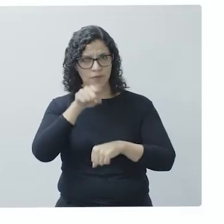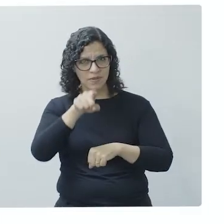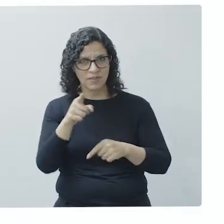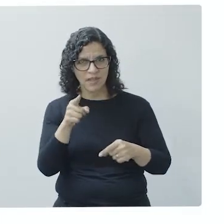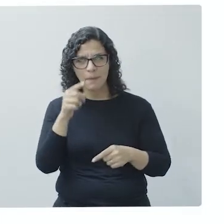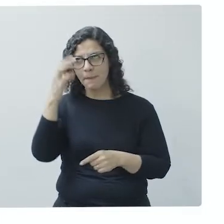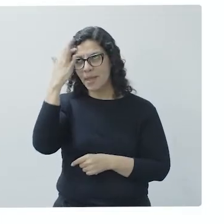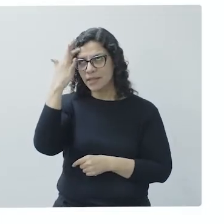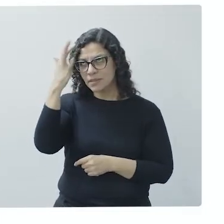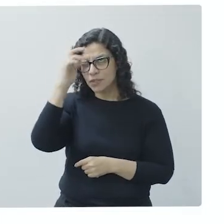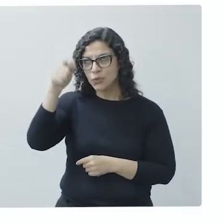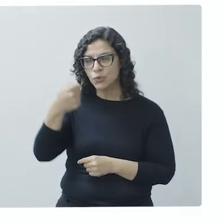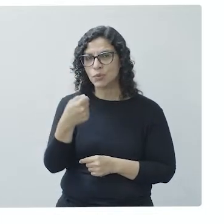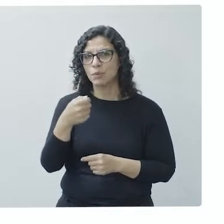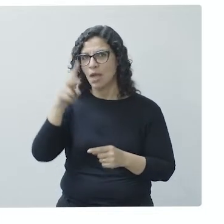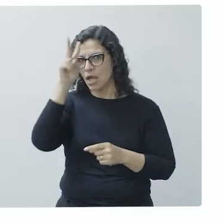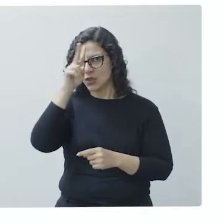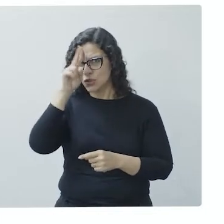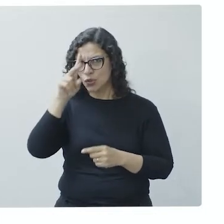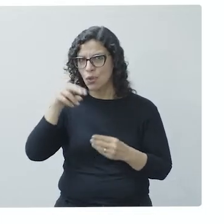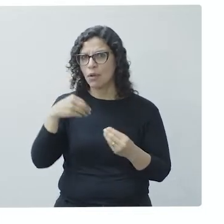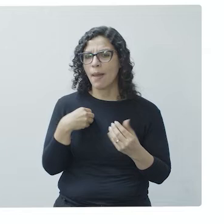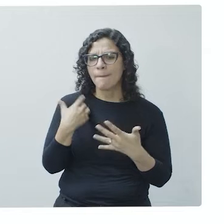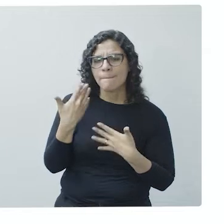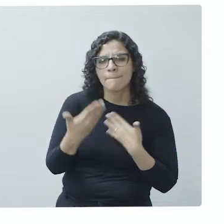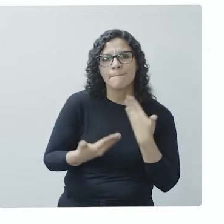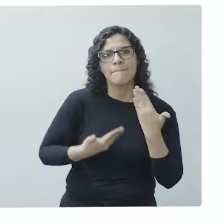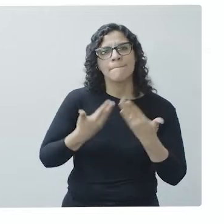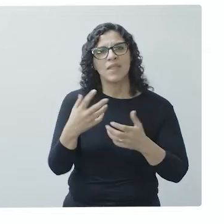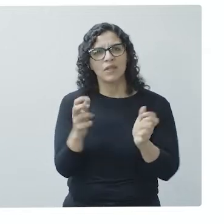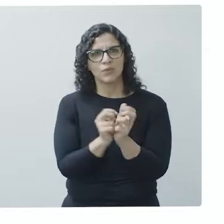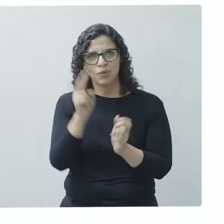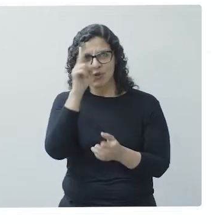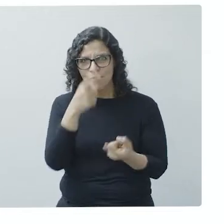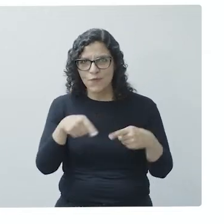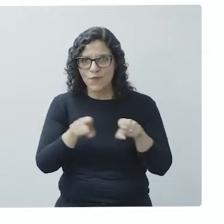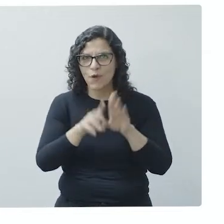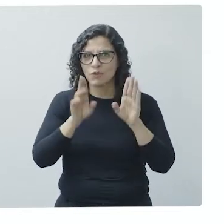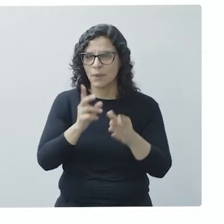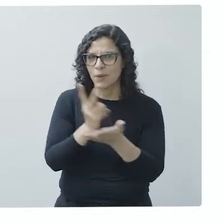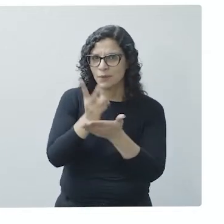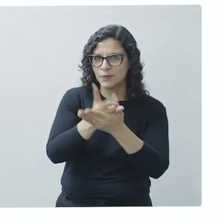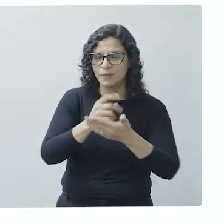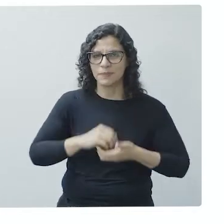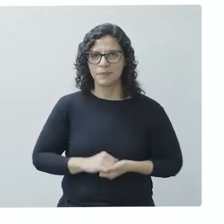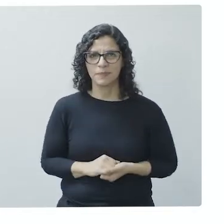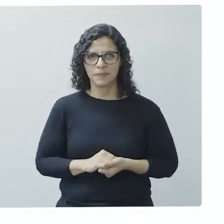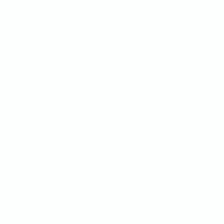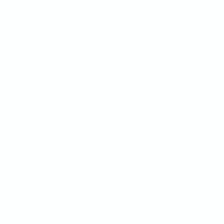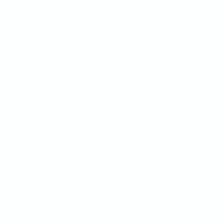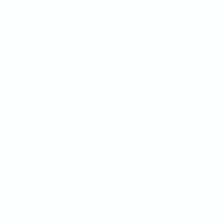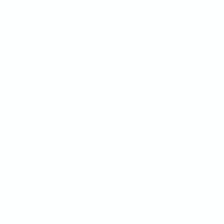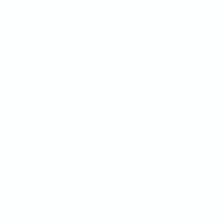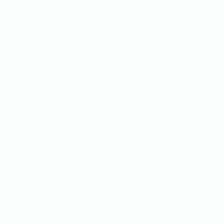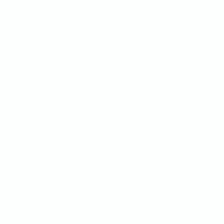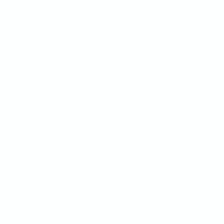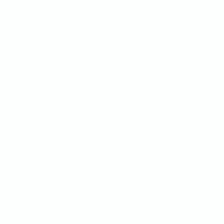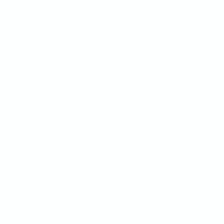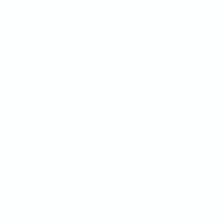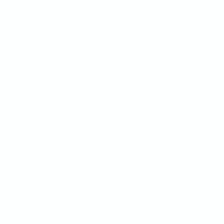já ir pensando nessa história, se envolvendo nessa história, e eu já volto para a gente continuar.